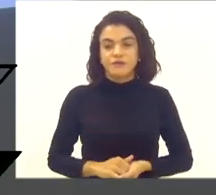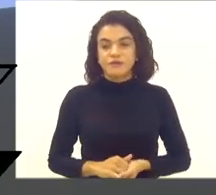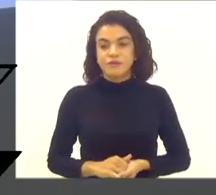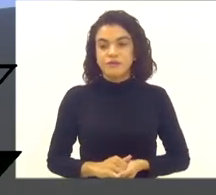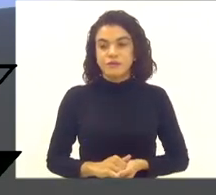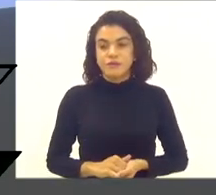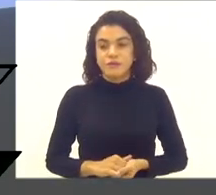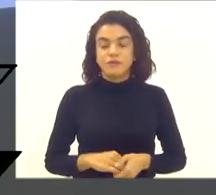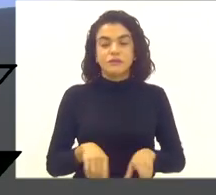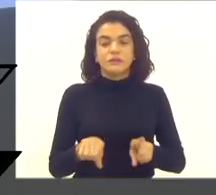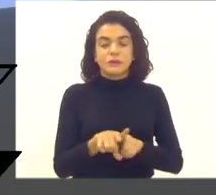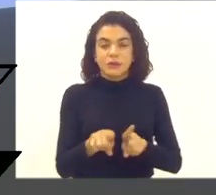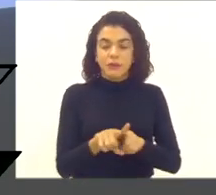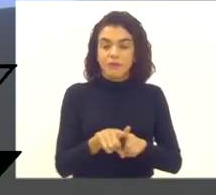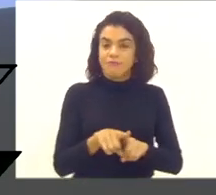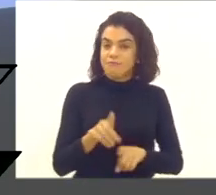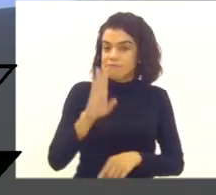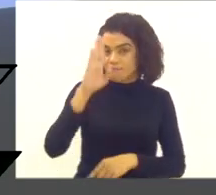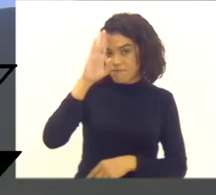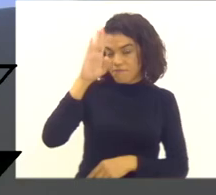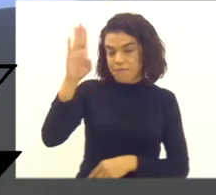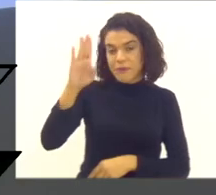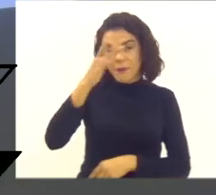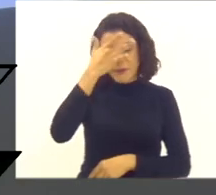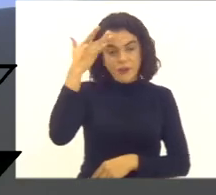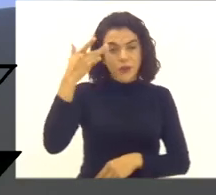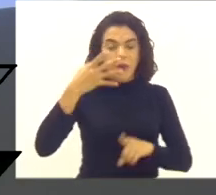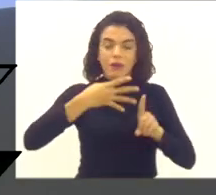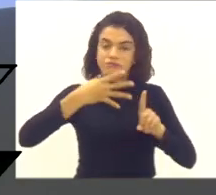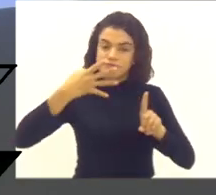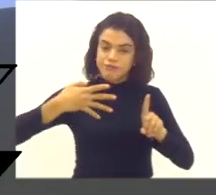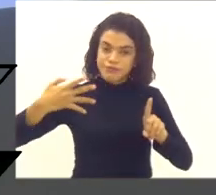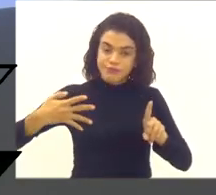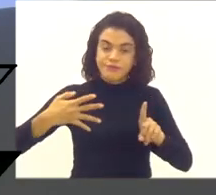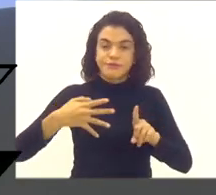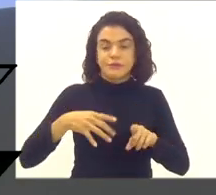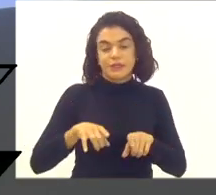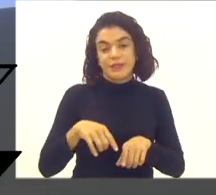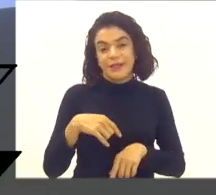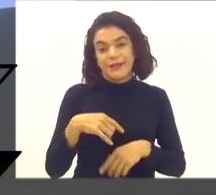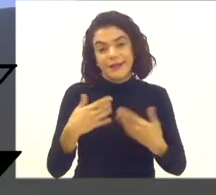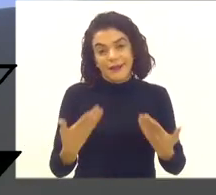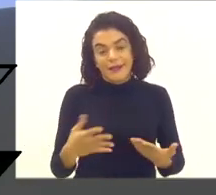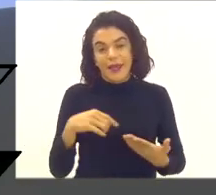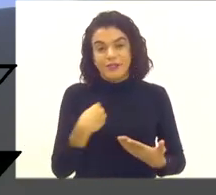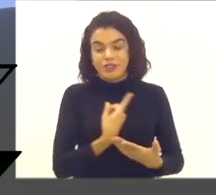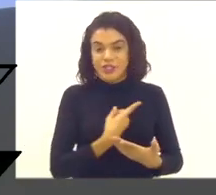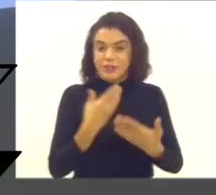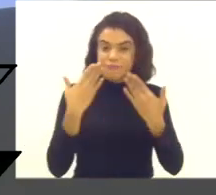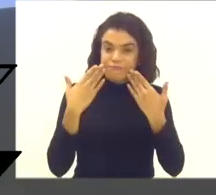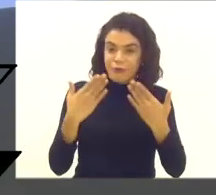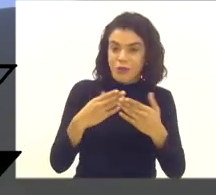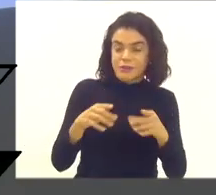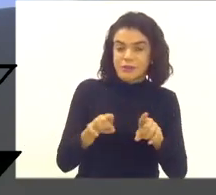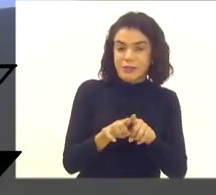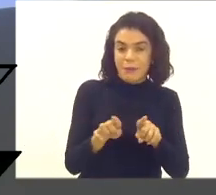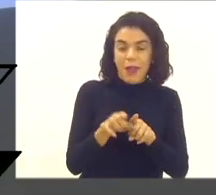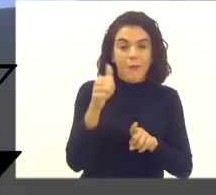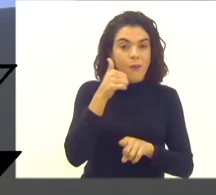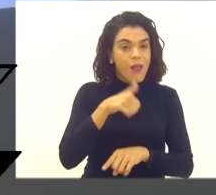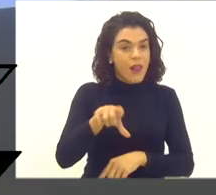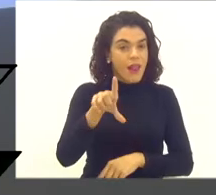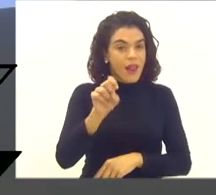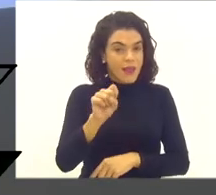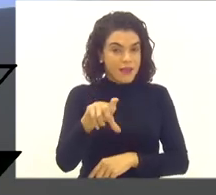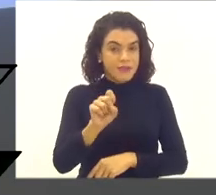os ataques sofridos principalmente por pessoas lgbtqia+ e aí a gente destaca os ataques as mulheres lésbicas